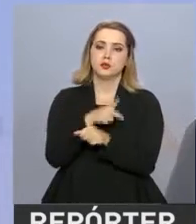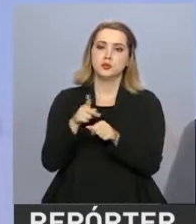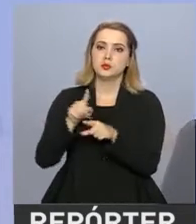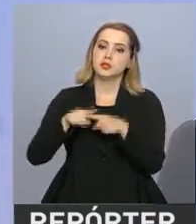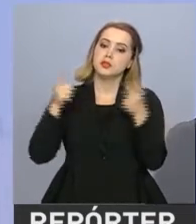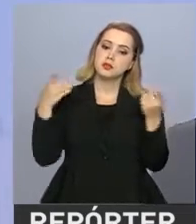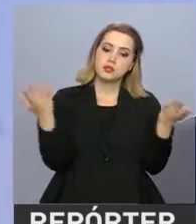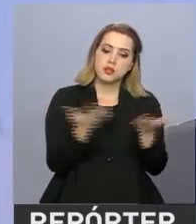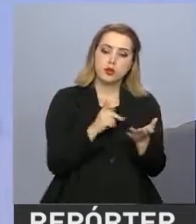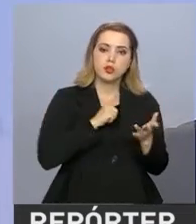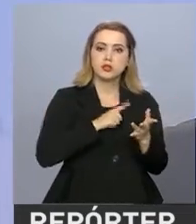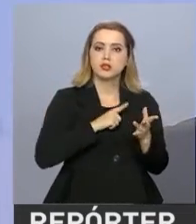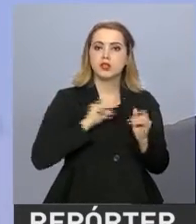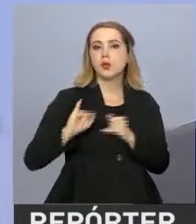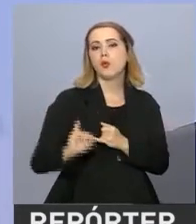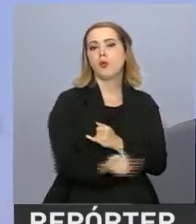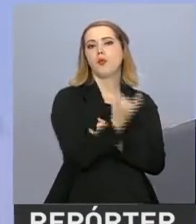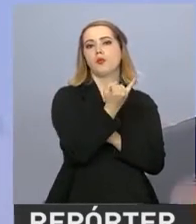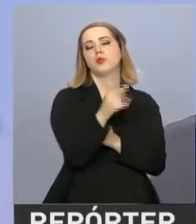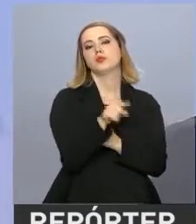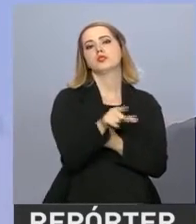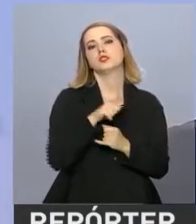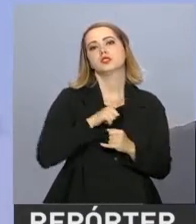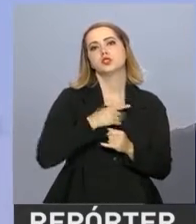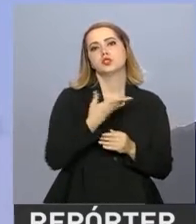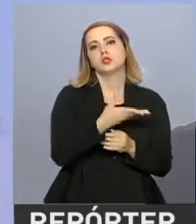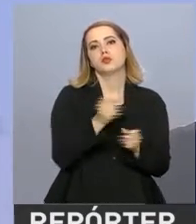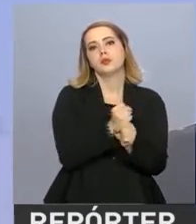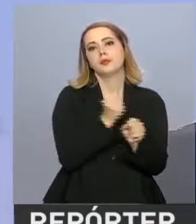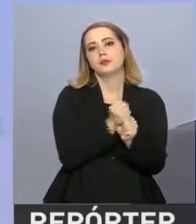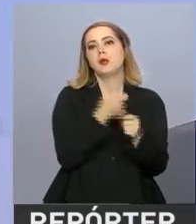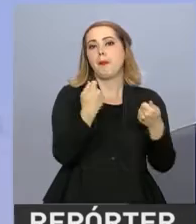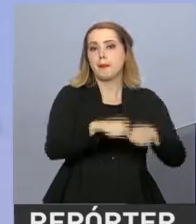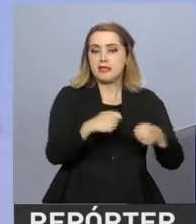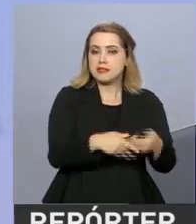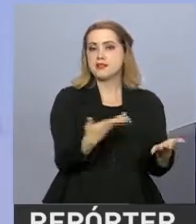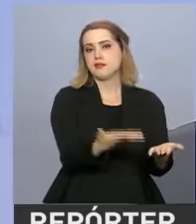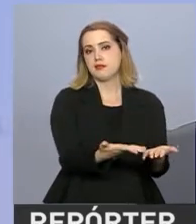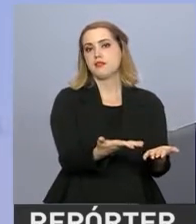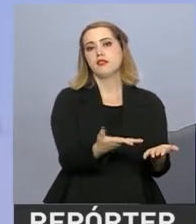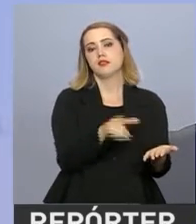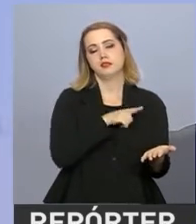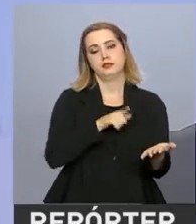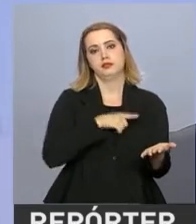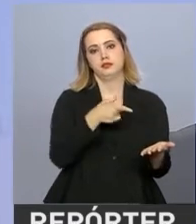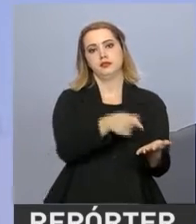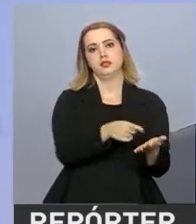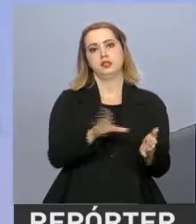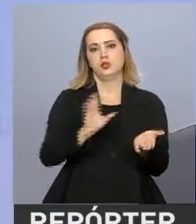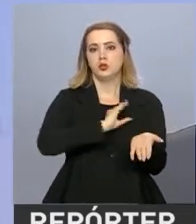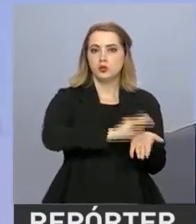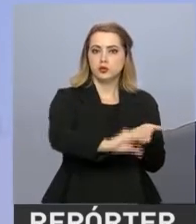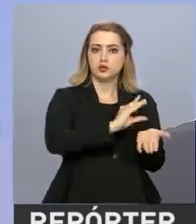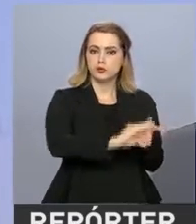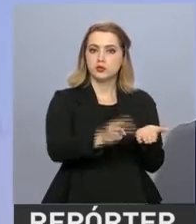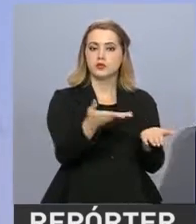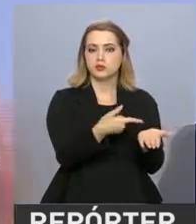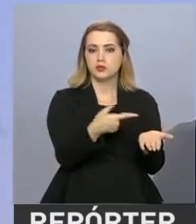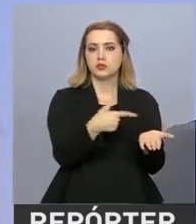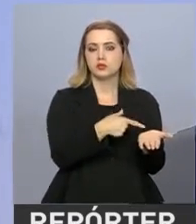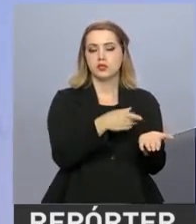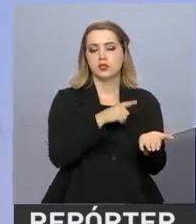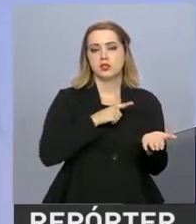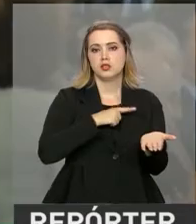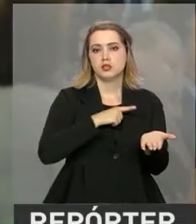muito importante que é a existência de demanda no brasil para a investimento em infraestrutura e na medida em que a